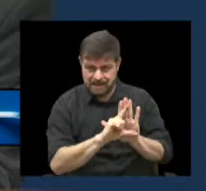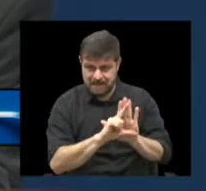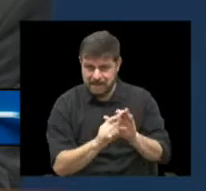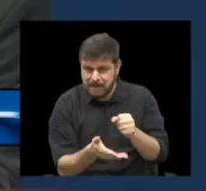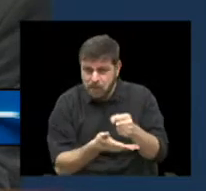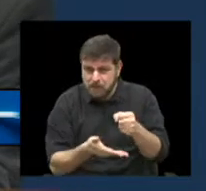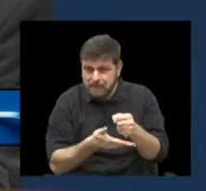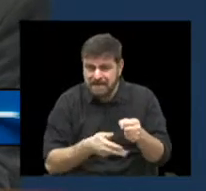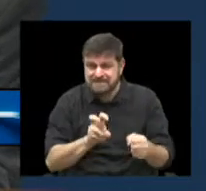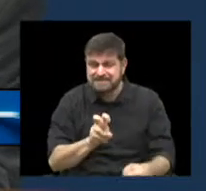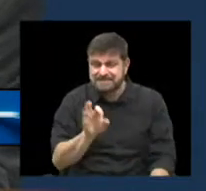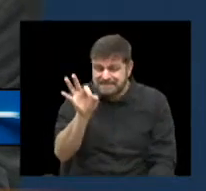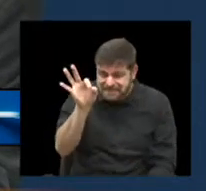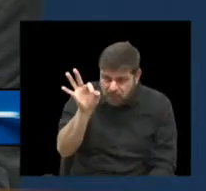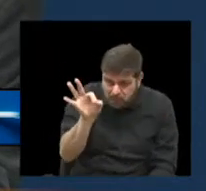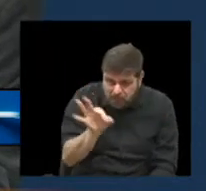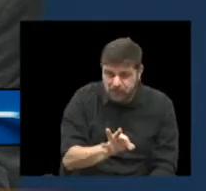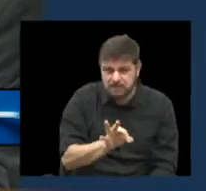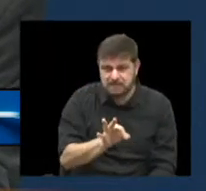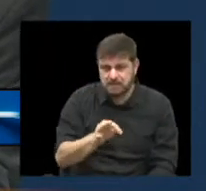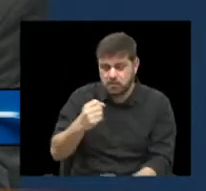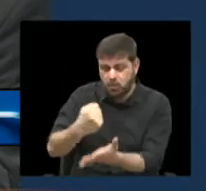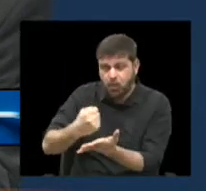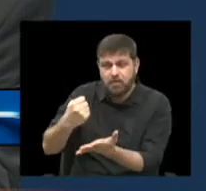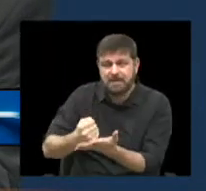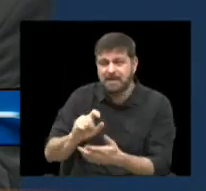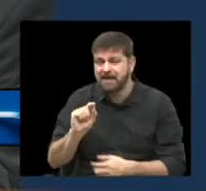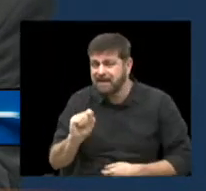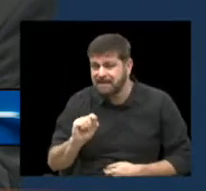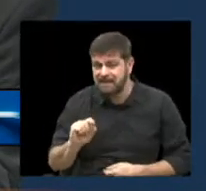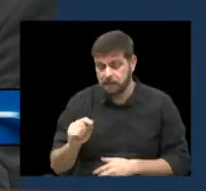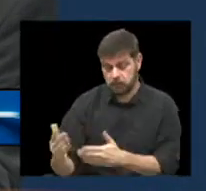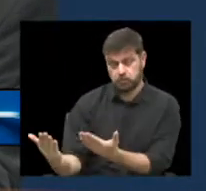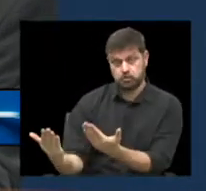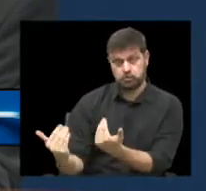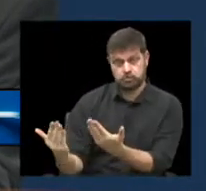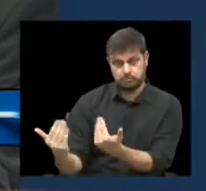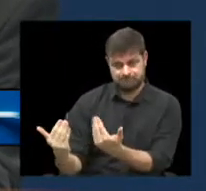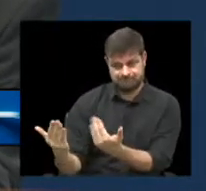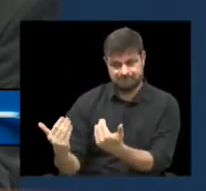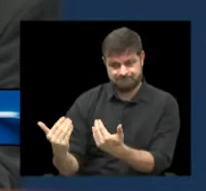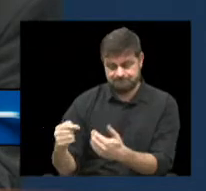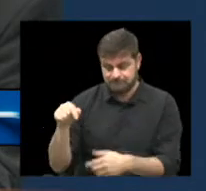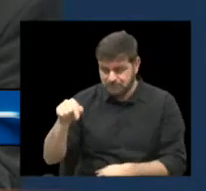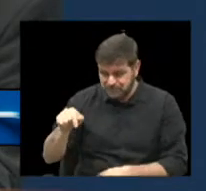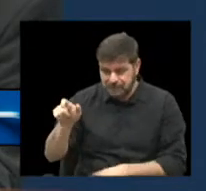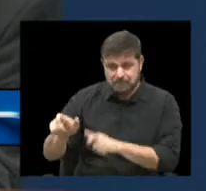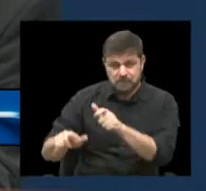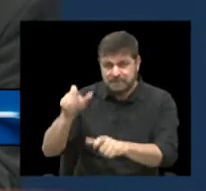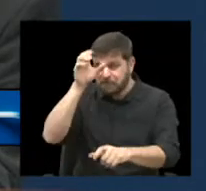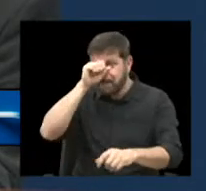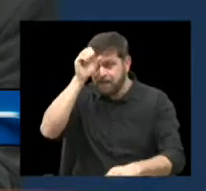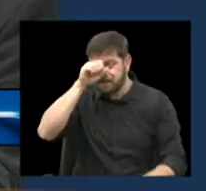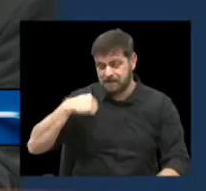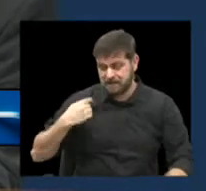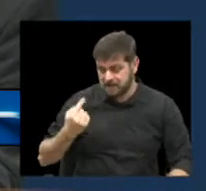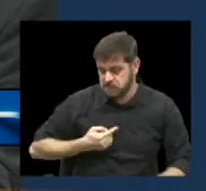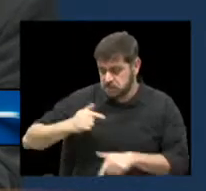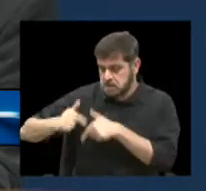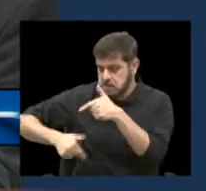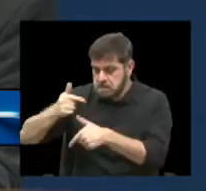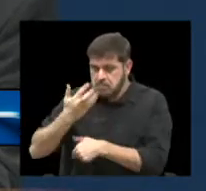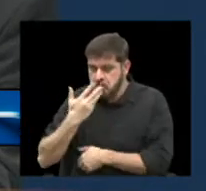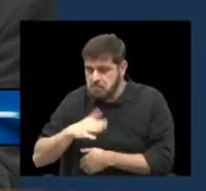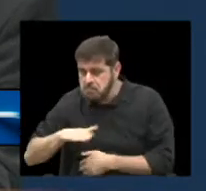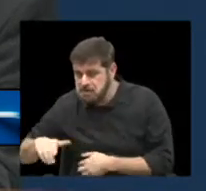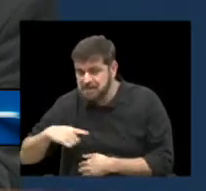que é de 5% das vagas para os jovens aprendizes. Por quê? Nós precisamos erradicar o trabalho infantil, mas nós